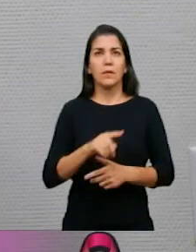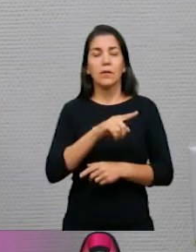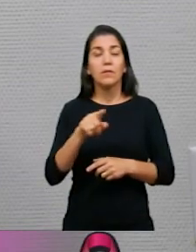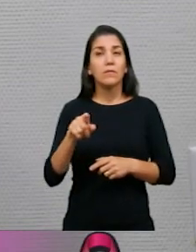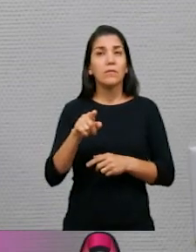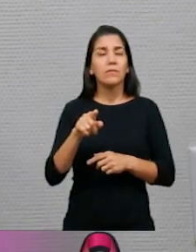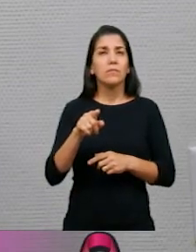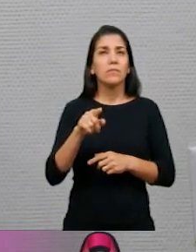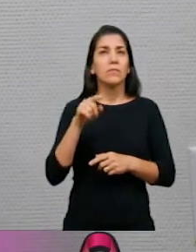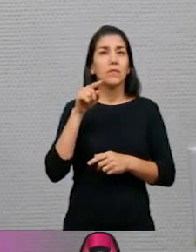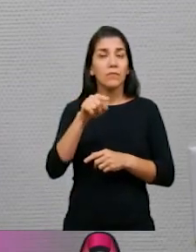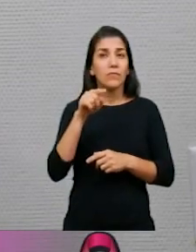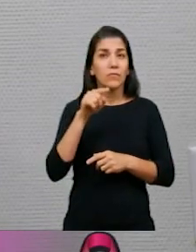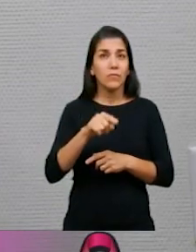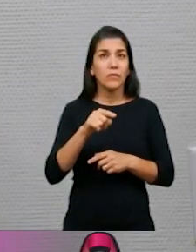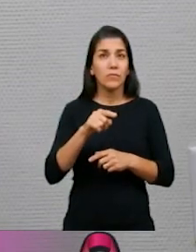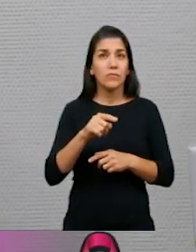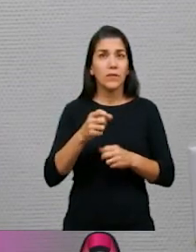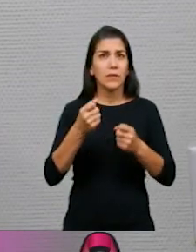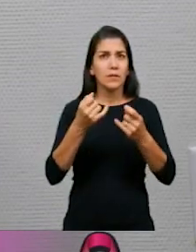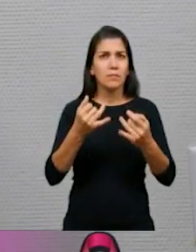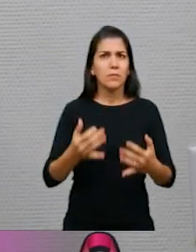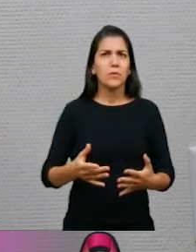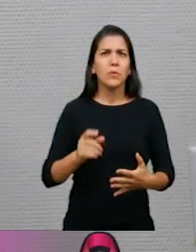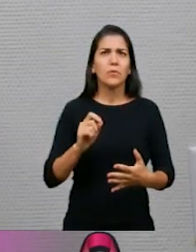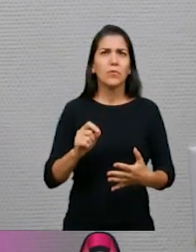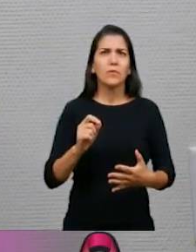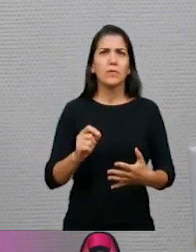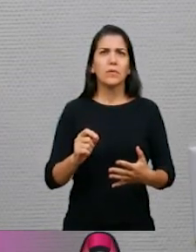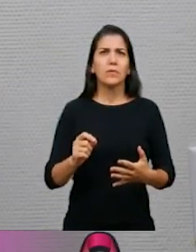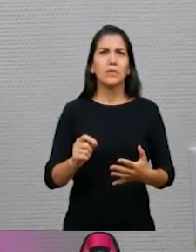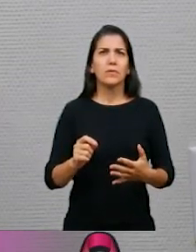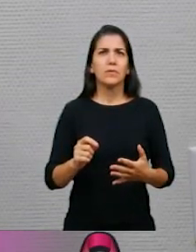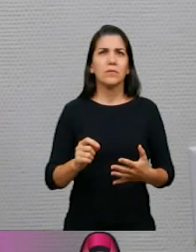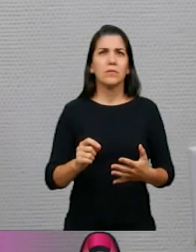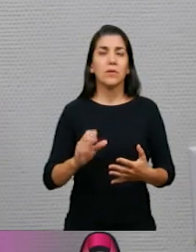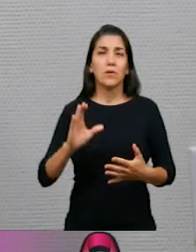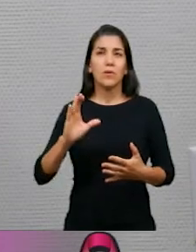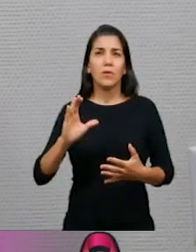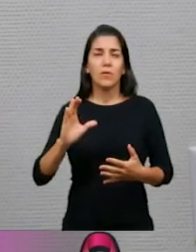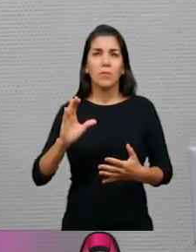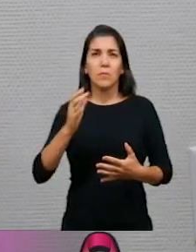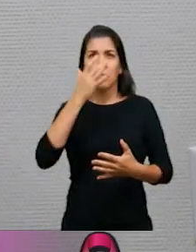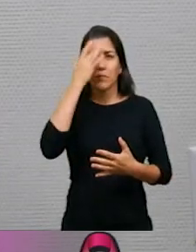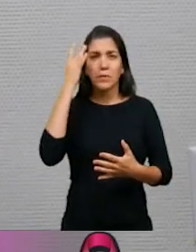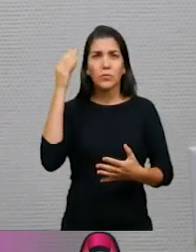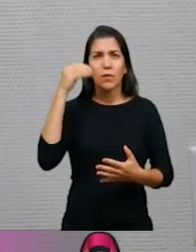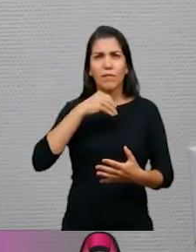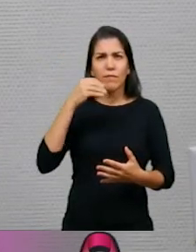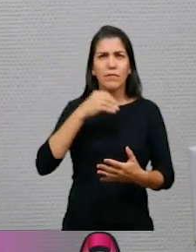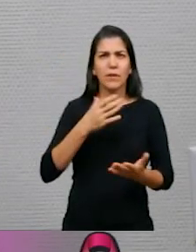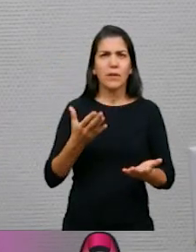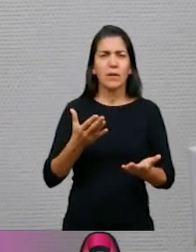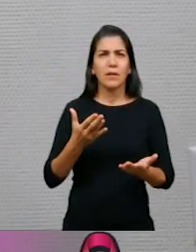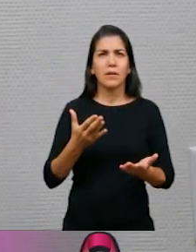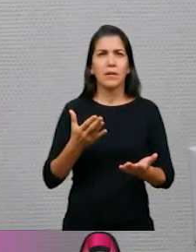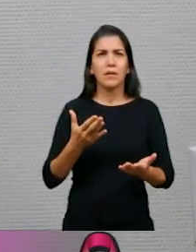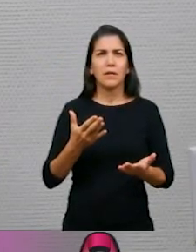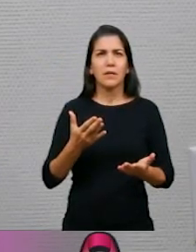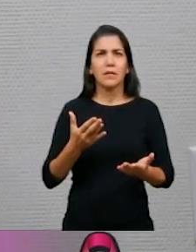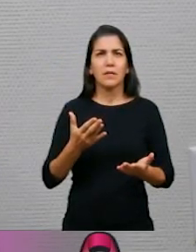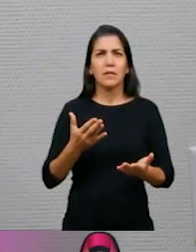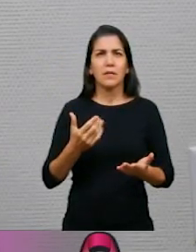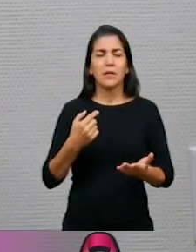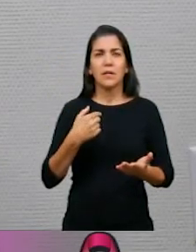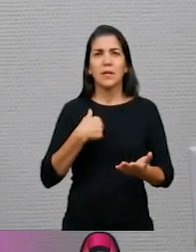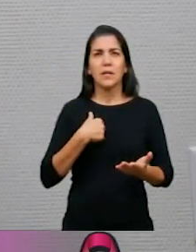uma vez que o valor dos covardes é que eles não desistem. E isso me marcou bastante, porque até hoje eu não consegui entender nisso. É uma oportunidade que o senhor